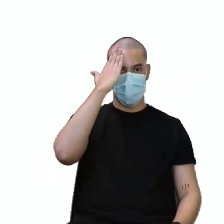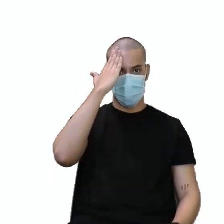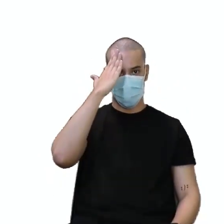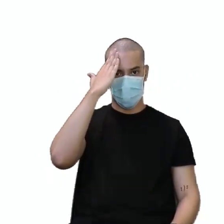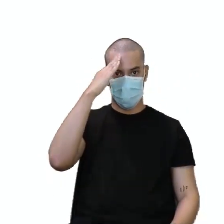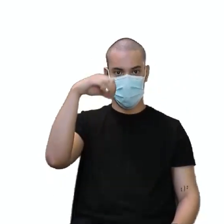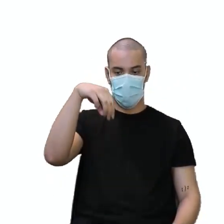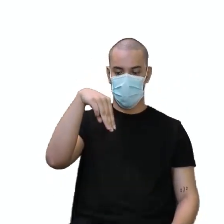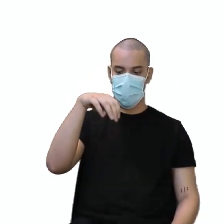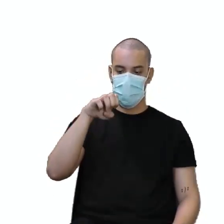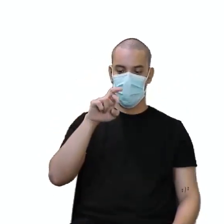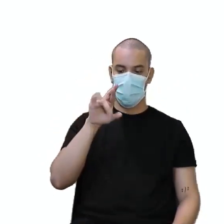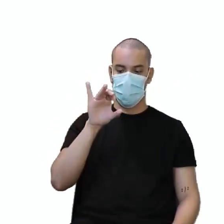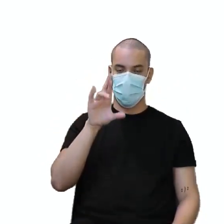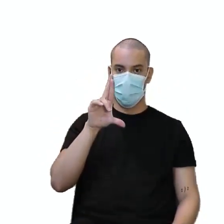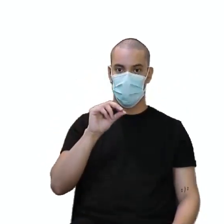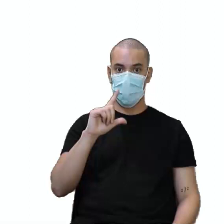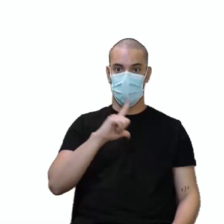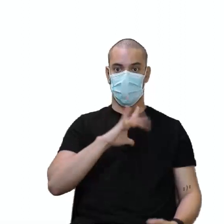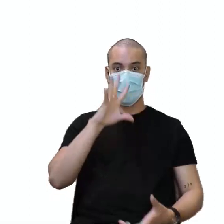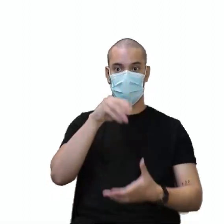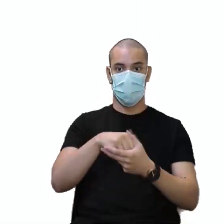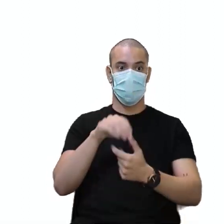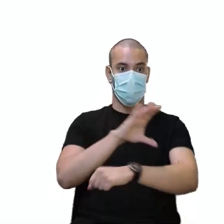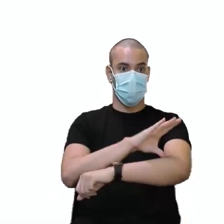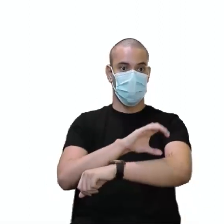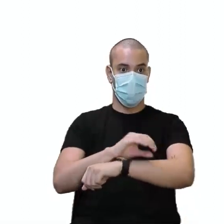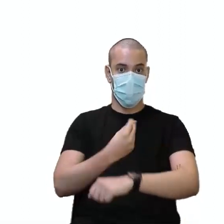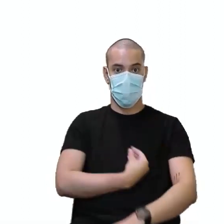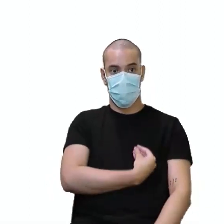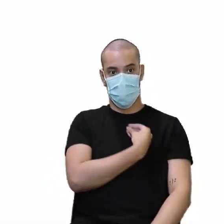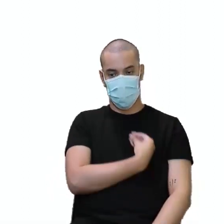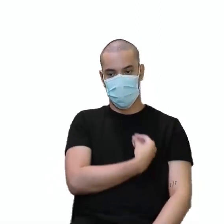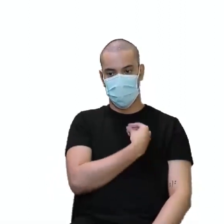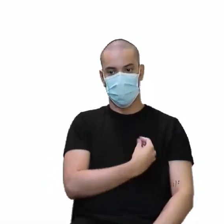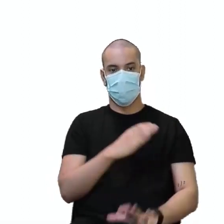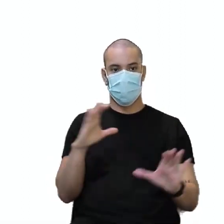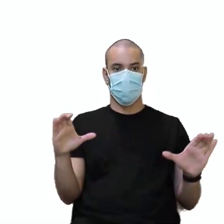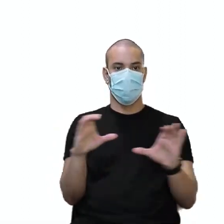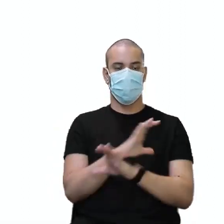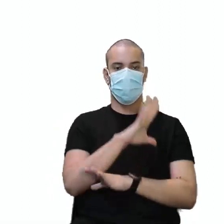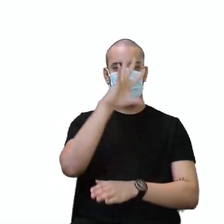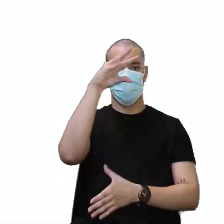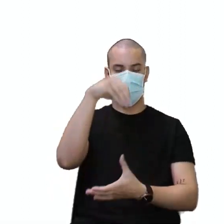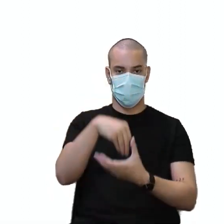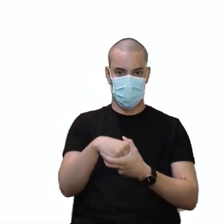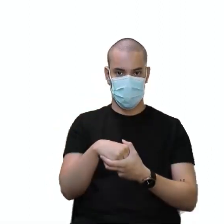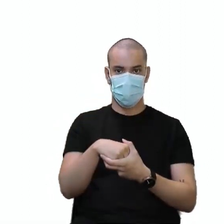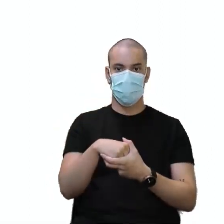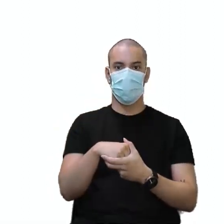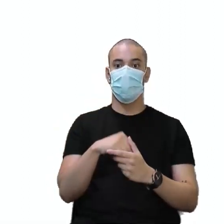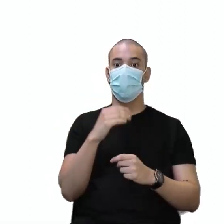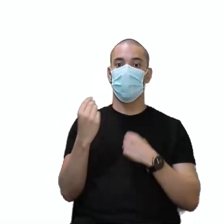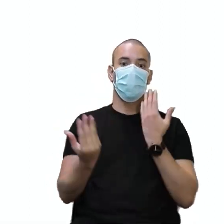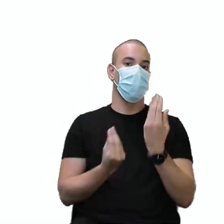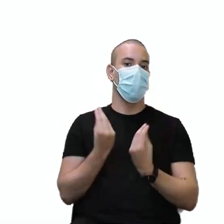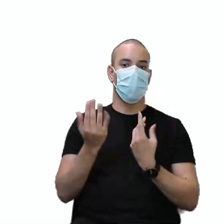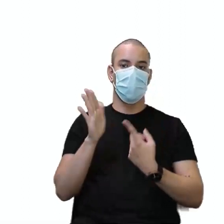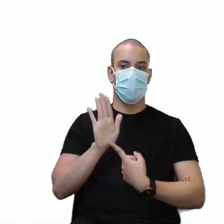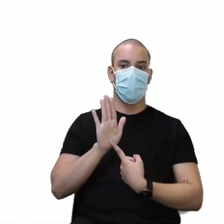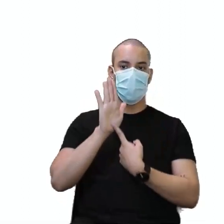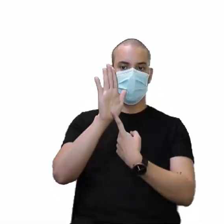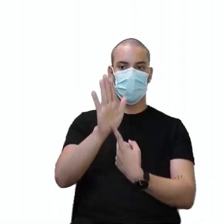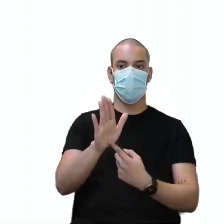que o mercúrio se acumula nos tecidos vivos, que componente dessa cadeia alimentar